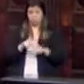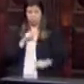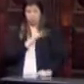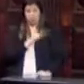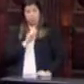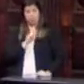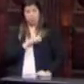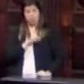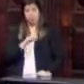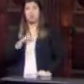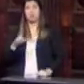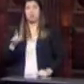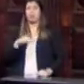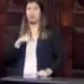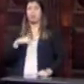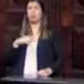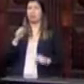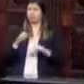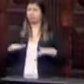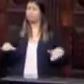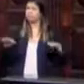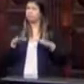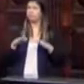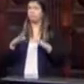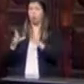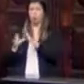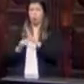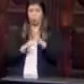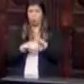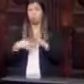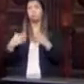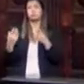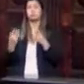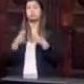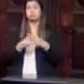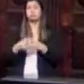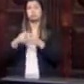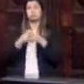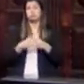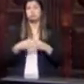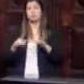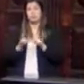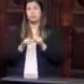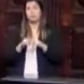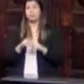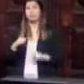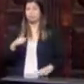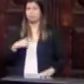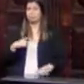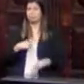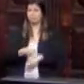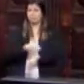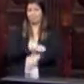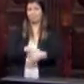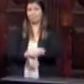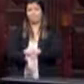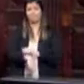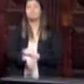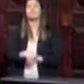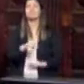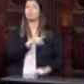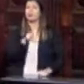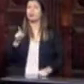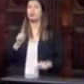focos gravíssimos de roubo de cargas, e isso tem também um desdobramento, porque se configura